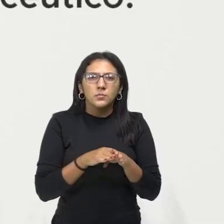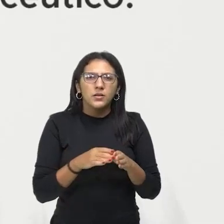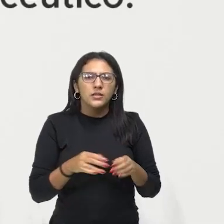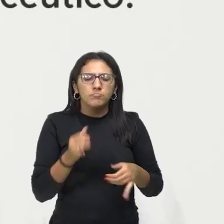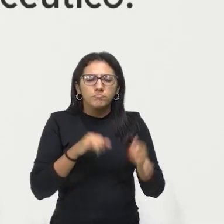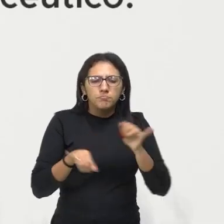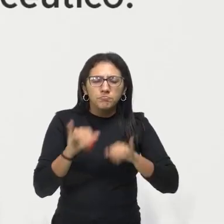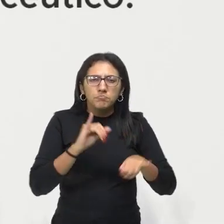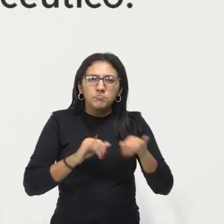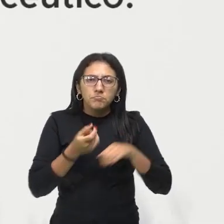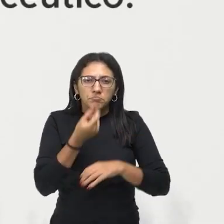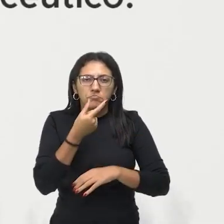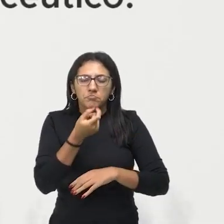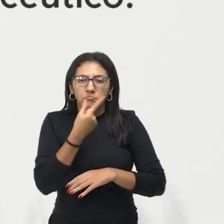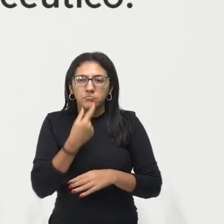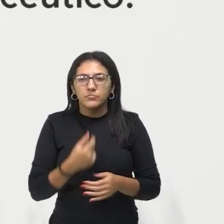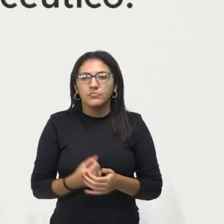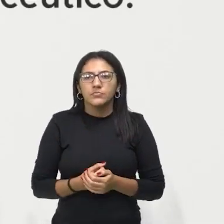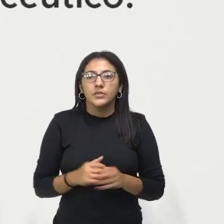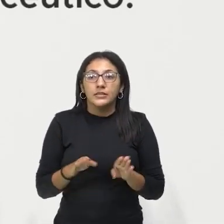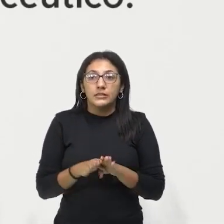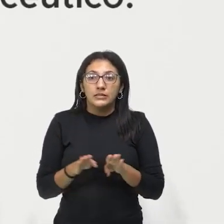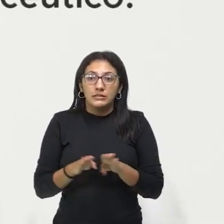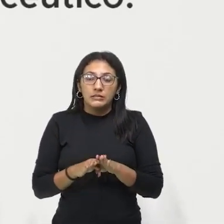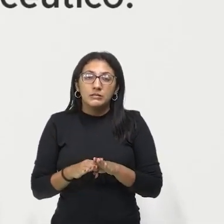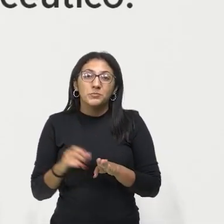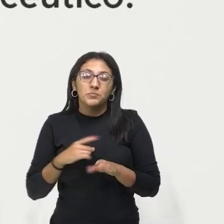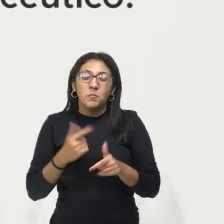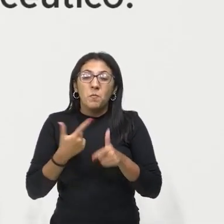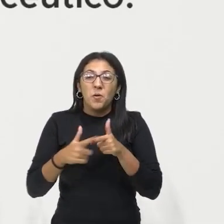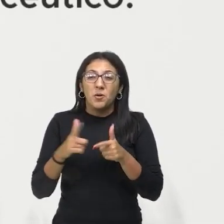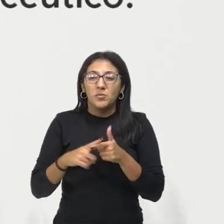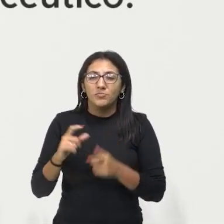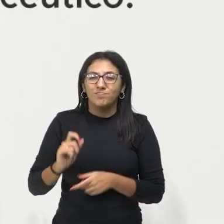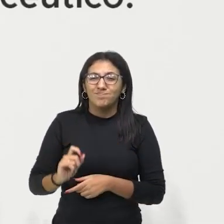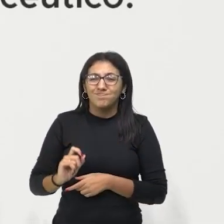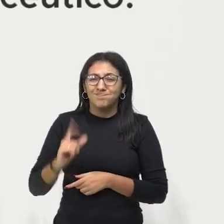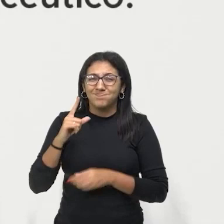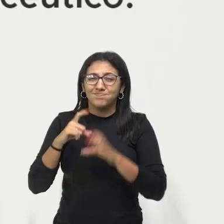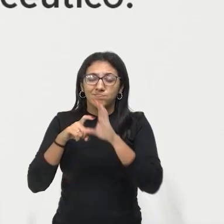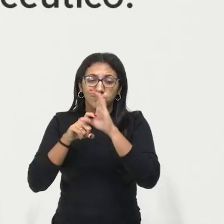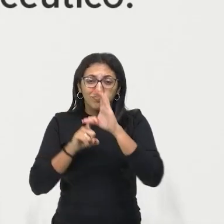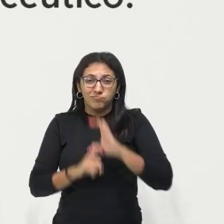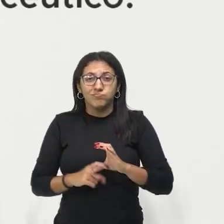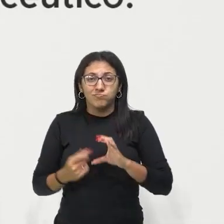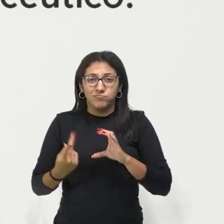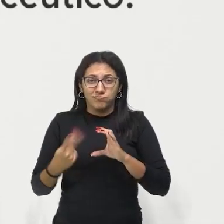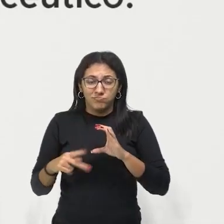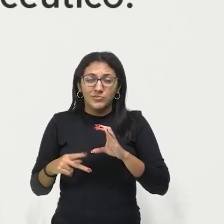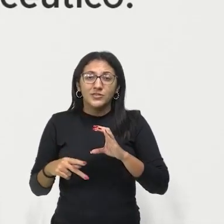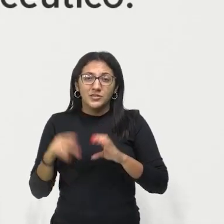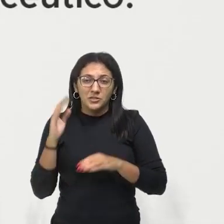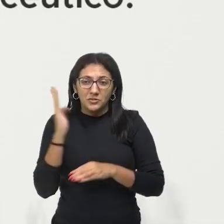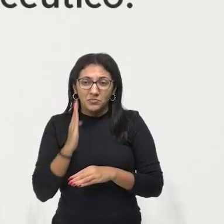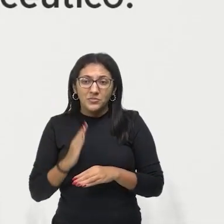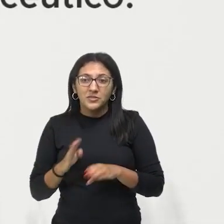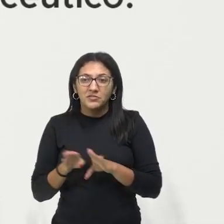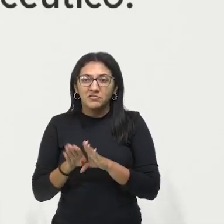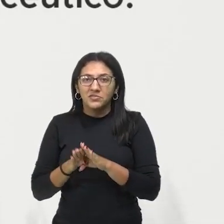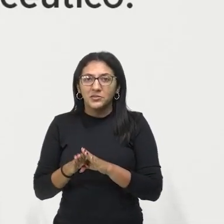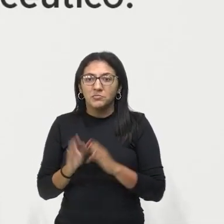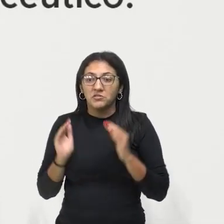E a consequência, o aumento da dívida externa e a inflação e a concentração industrial na região